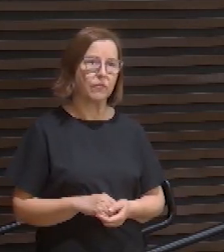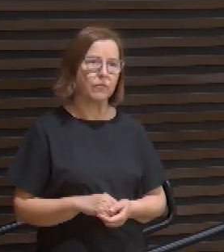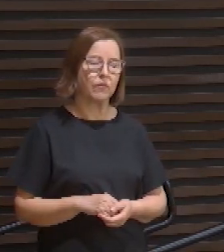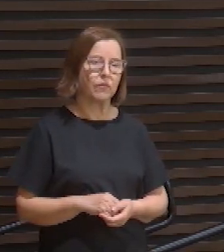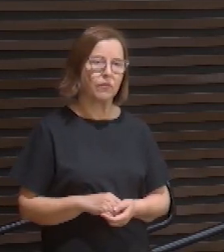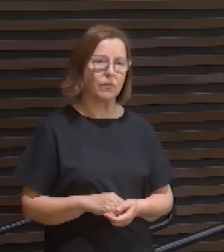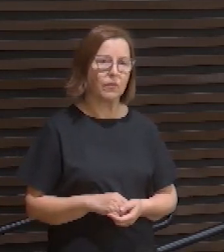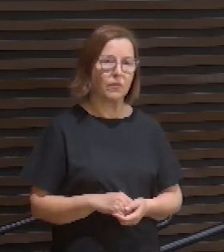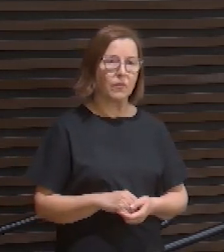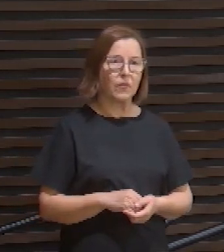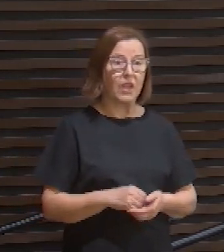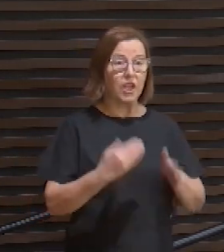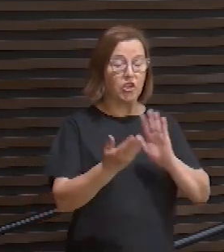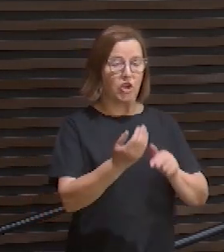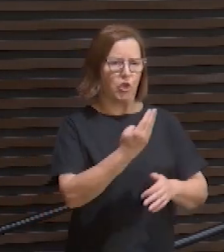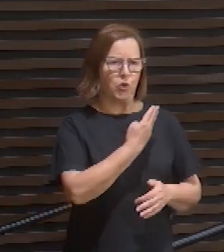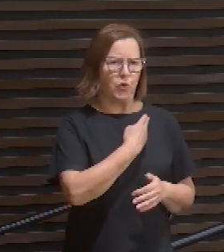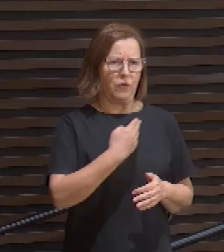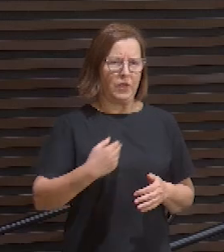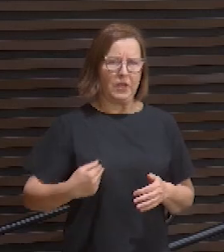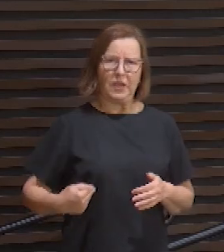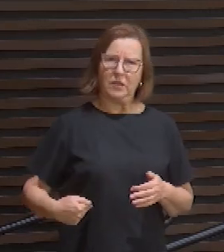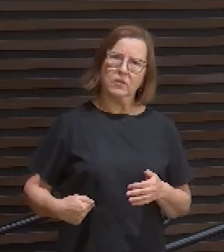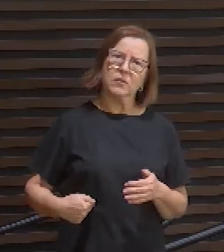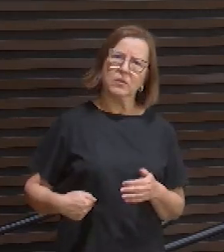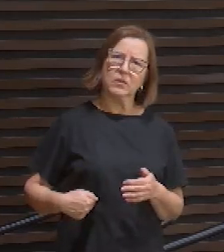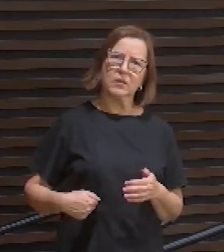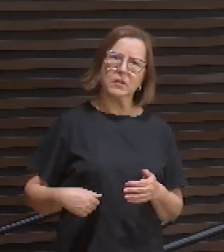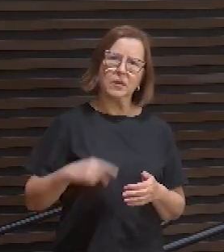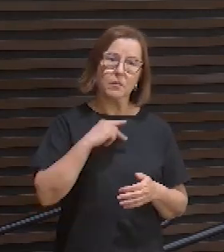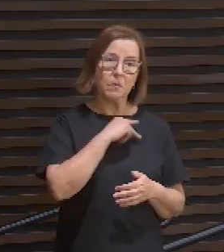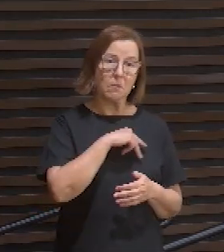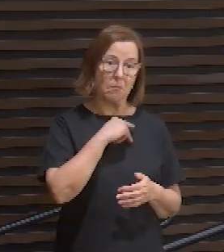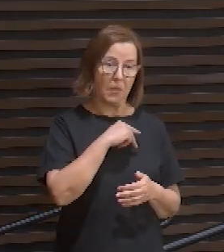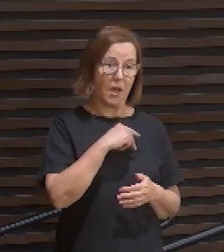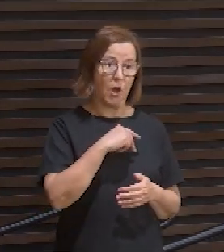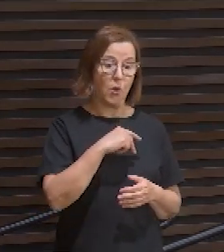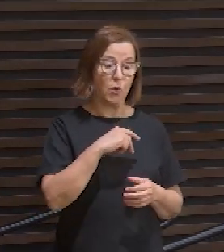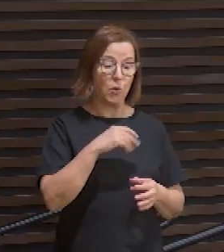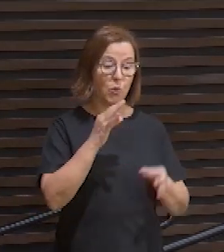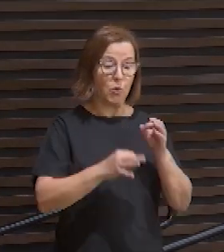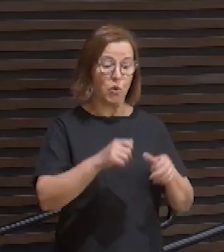o governador, ele estava sendo julgado por conta da ressurreição.